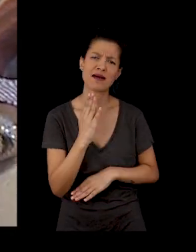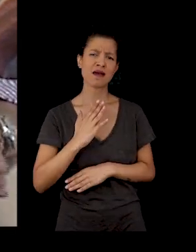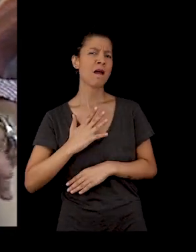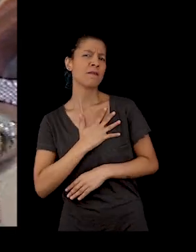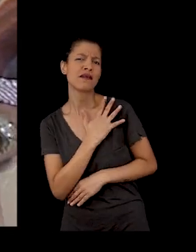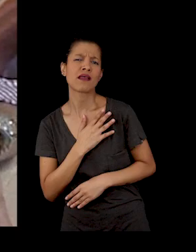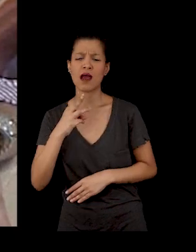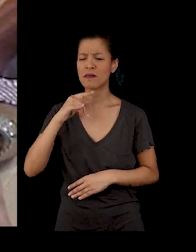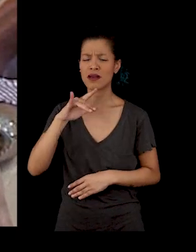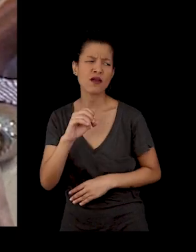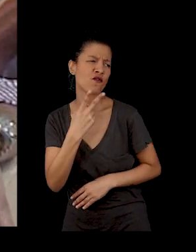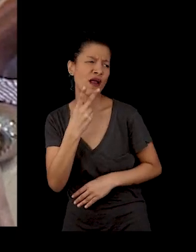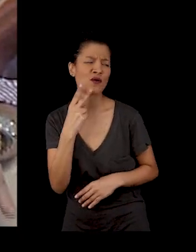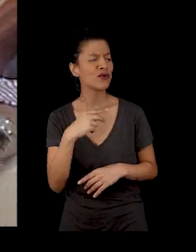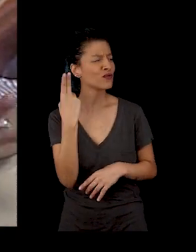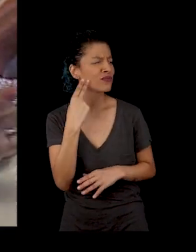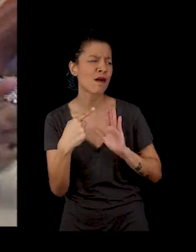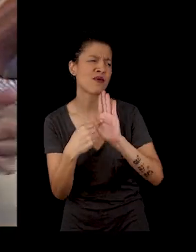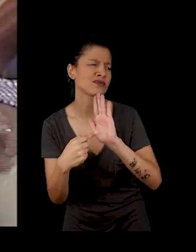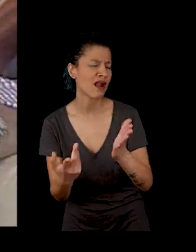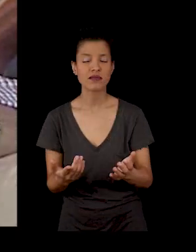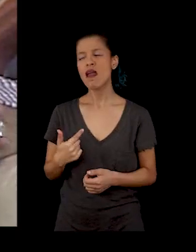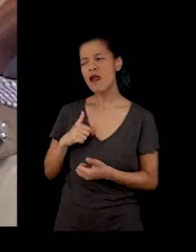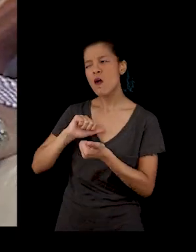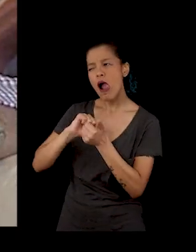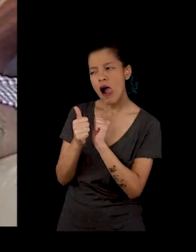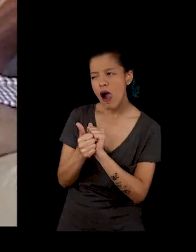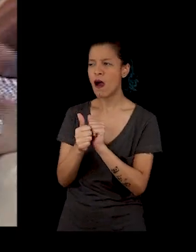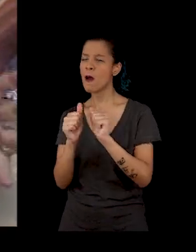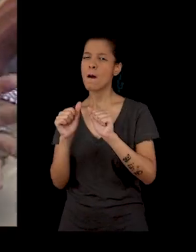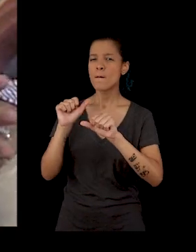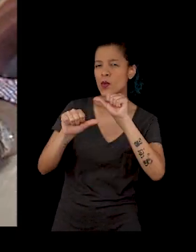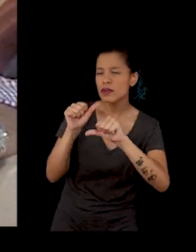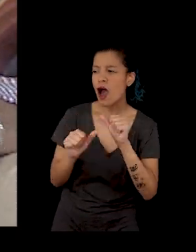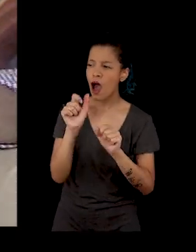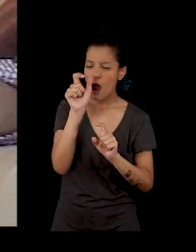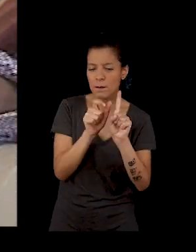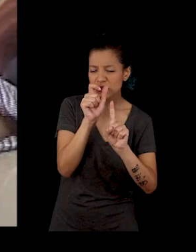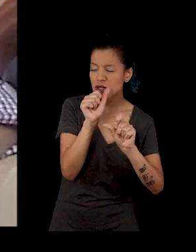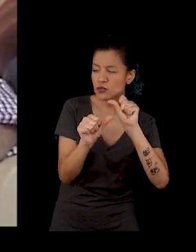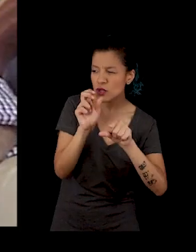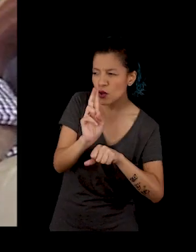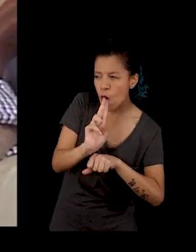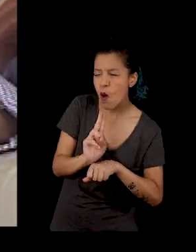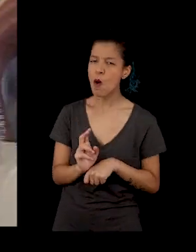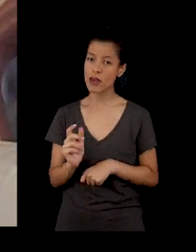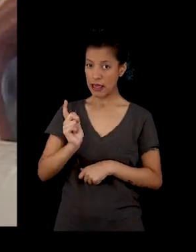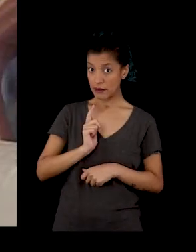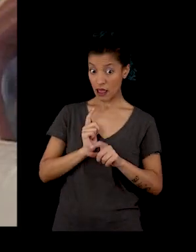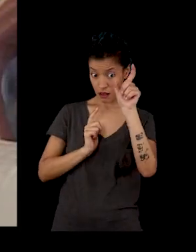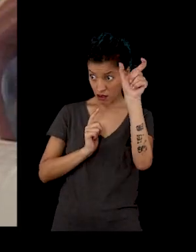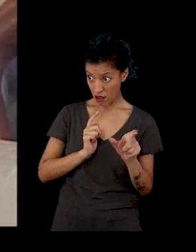não, jamais será encenado. Ele disse, mas eu estou fazendo umas modificações, mudei o nome das personagens, não é? tirei